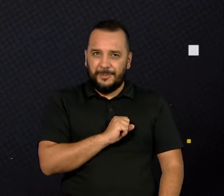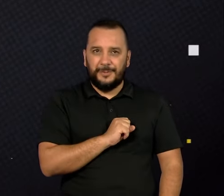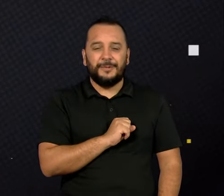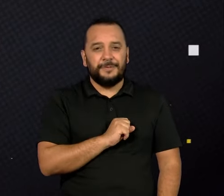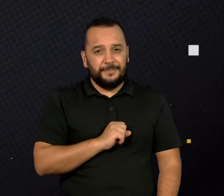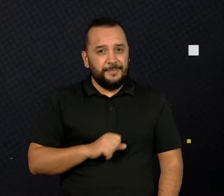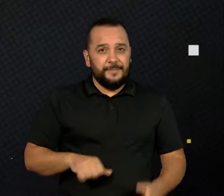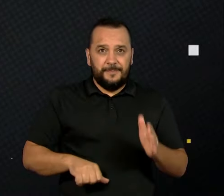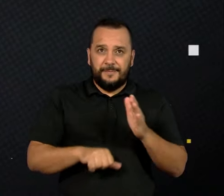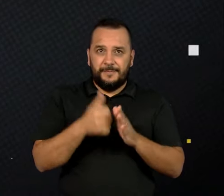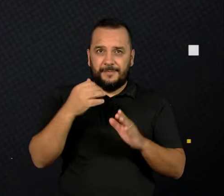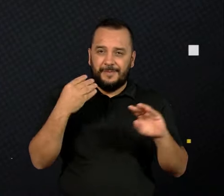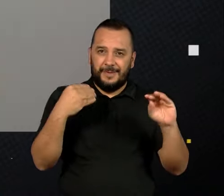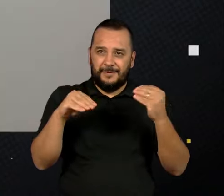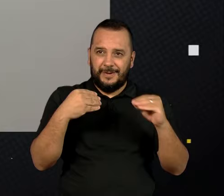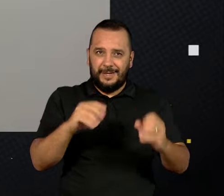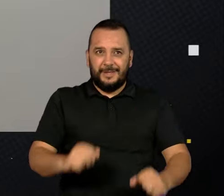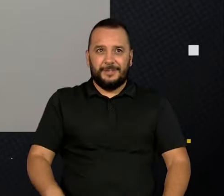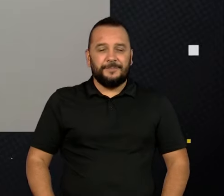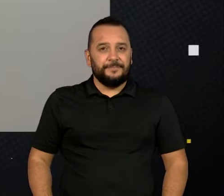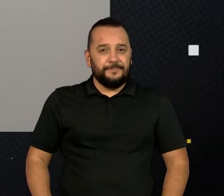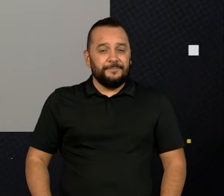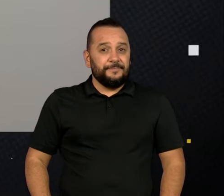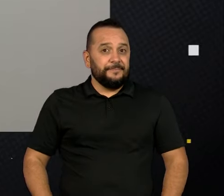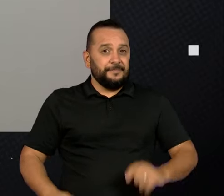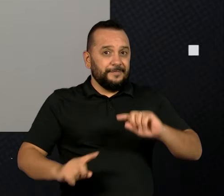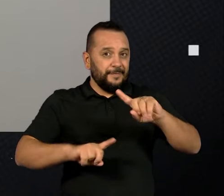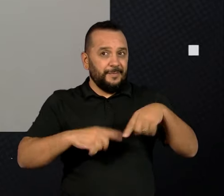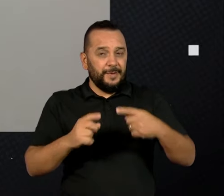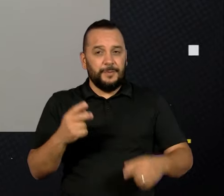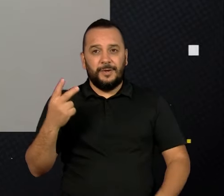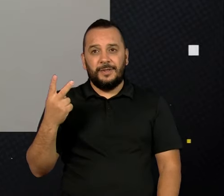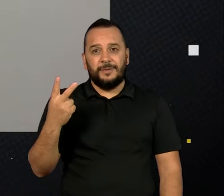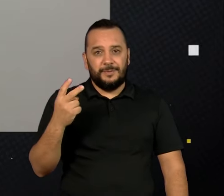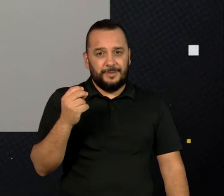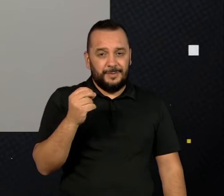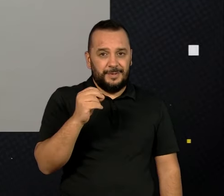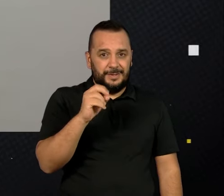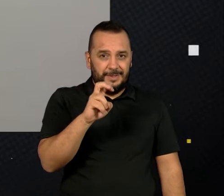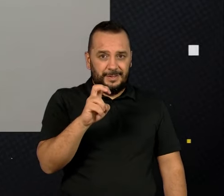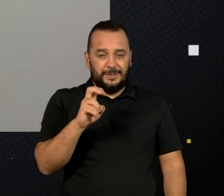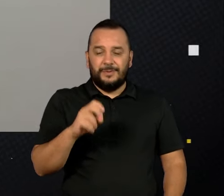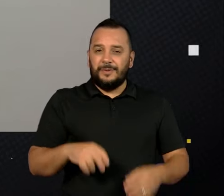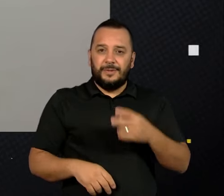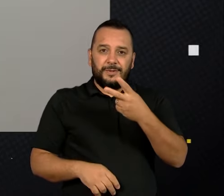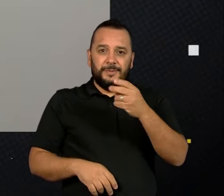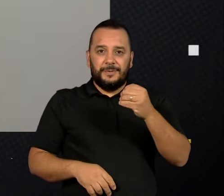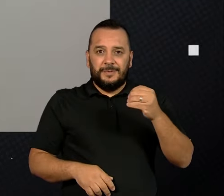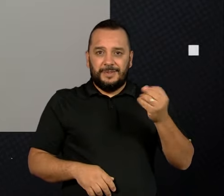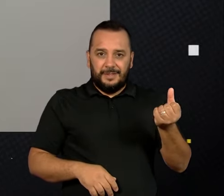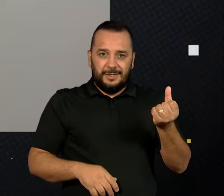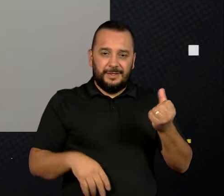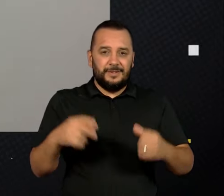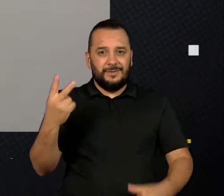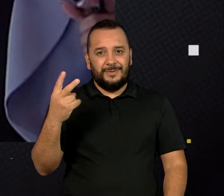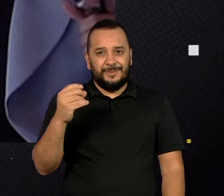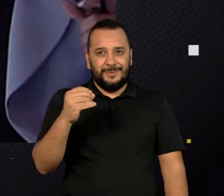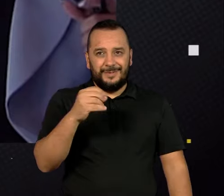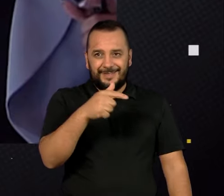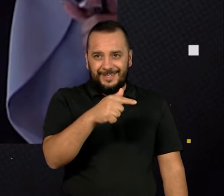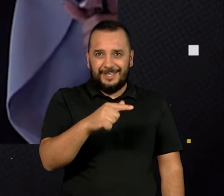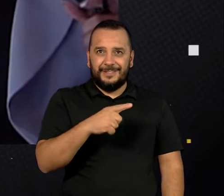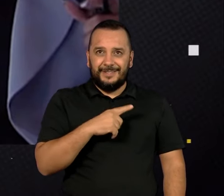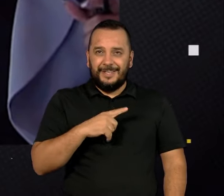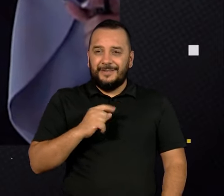primeira novela. E depois, em 2005, 2006, 2007, foi Caminhos